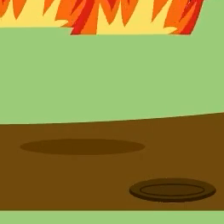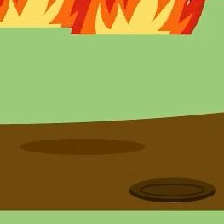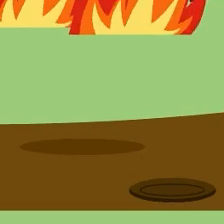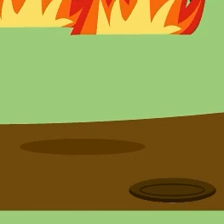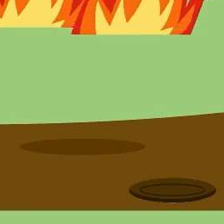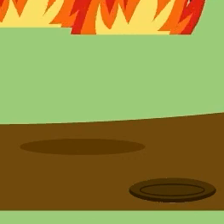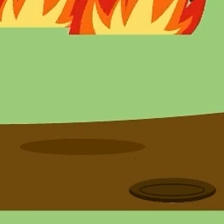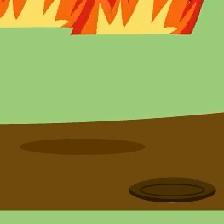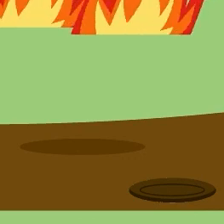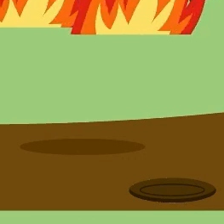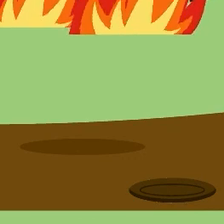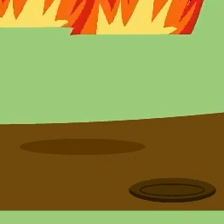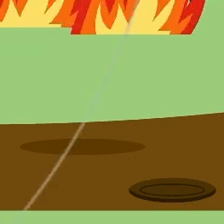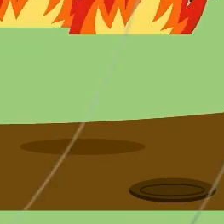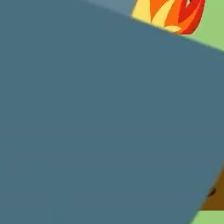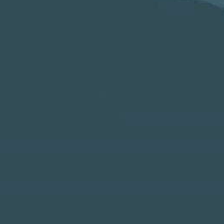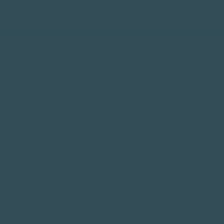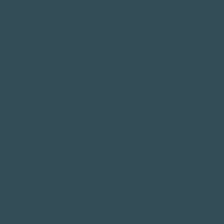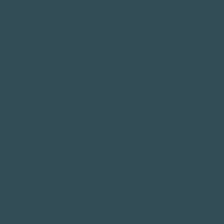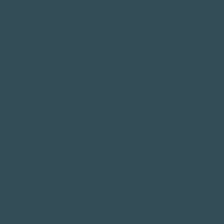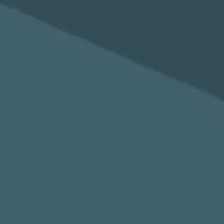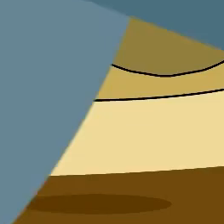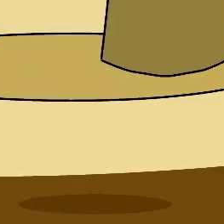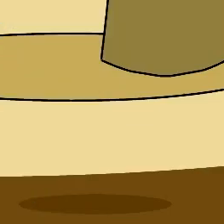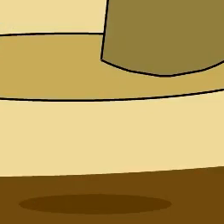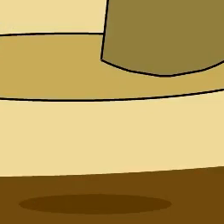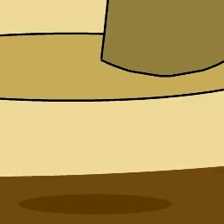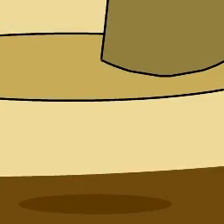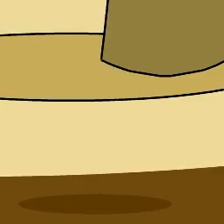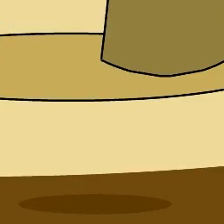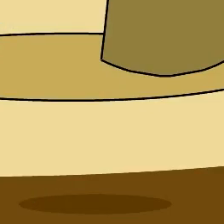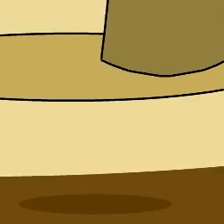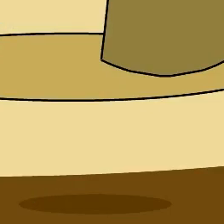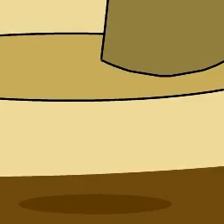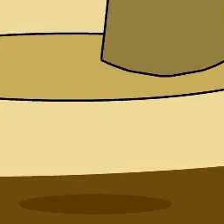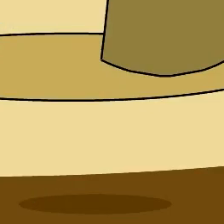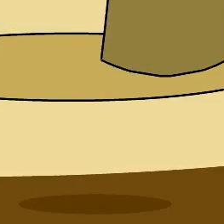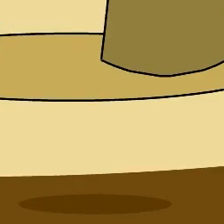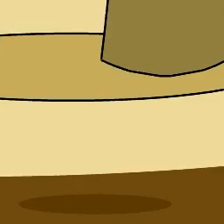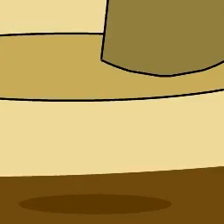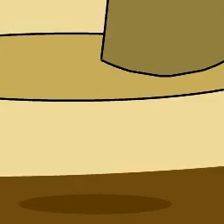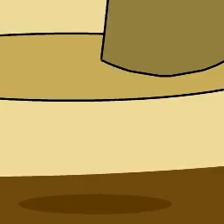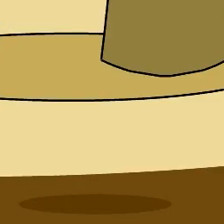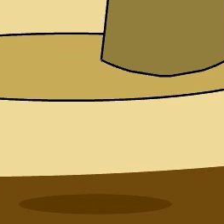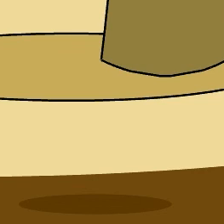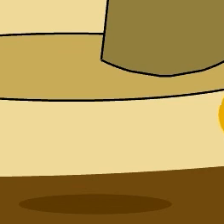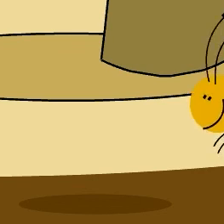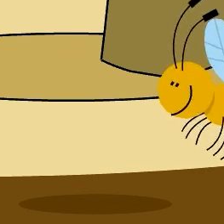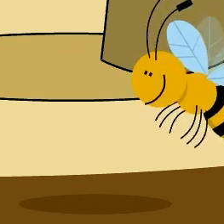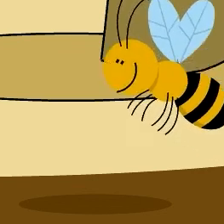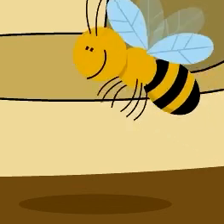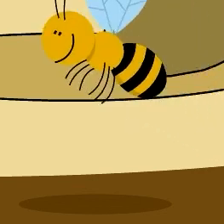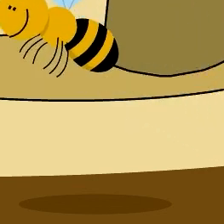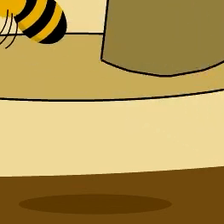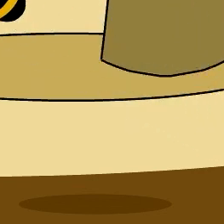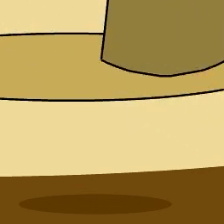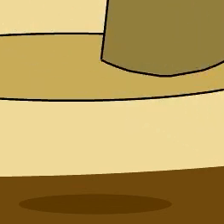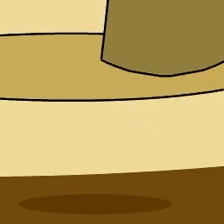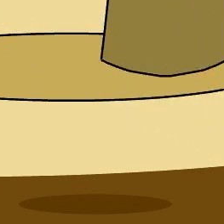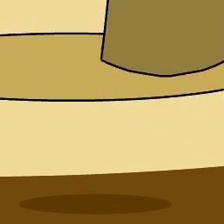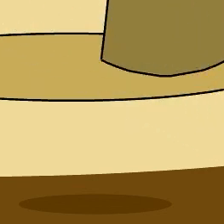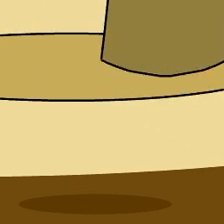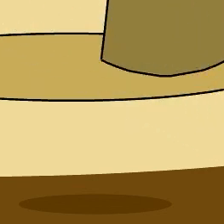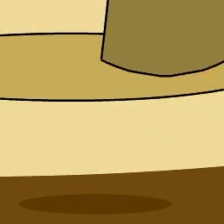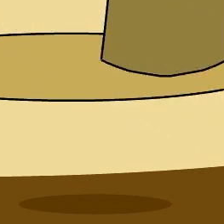danos terríveis ao ecossistema. O senso de consciência ambiental surge quando, além de sabermos todas essas